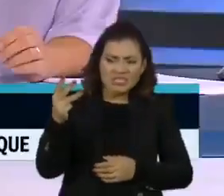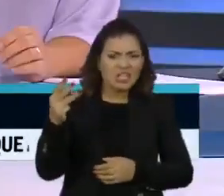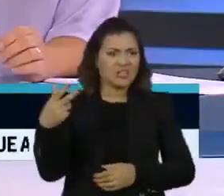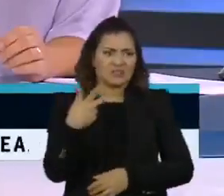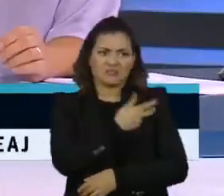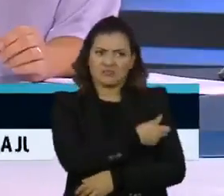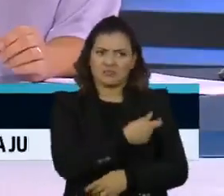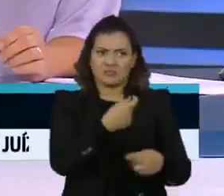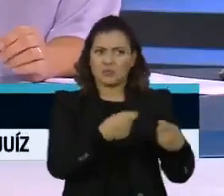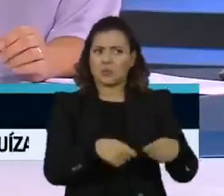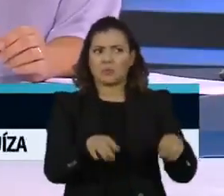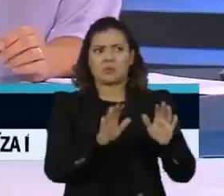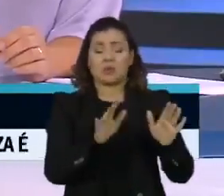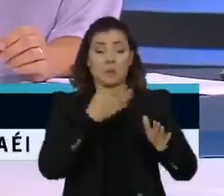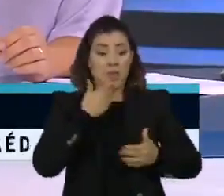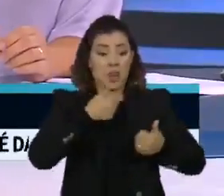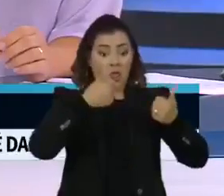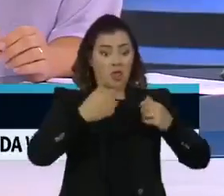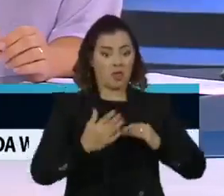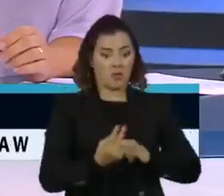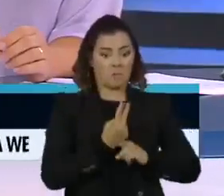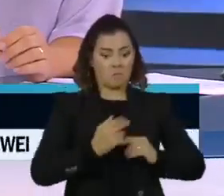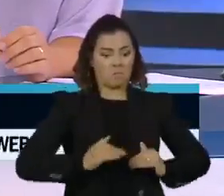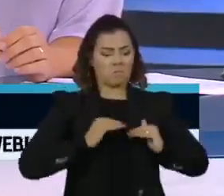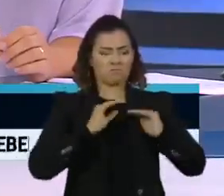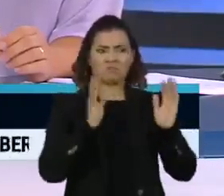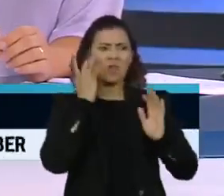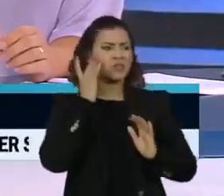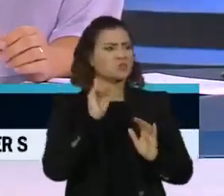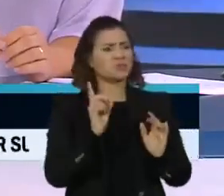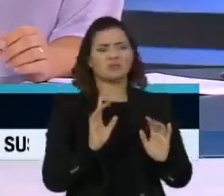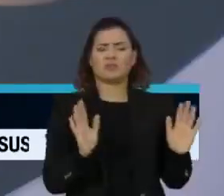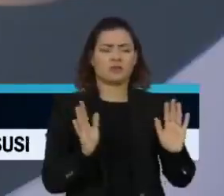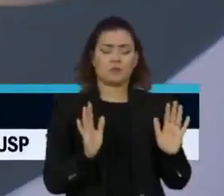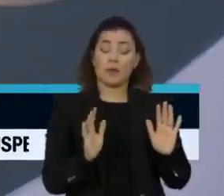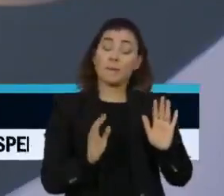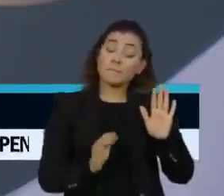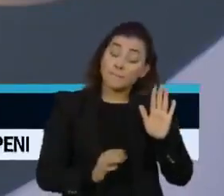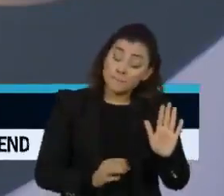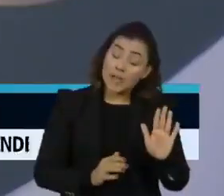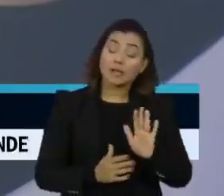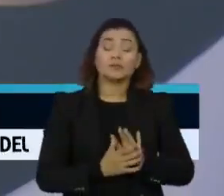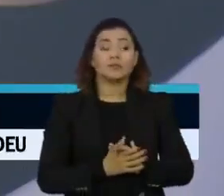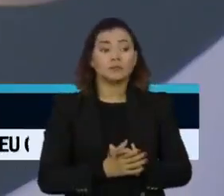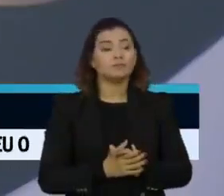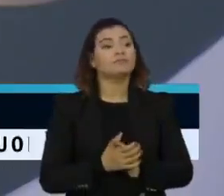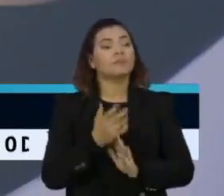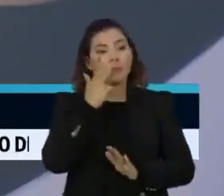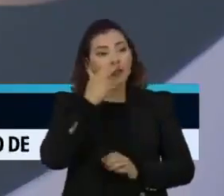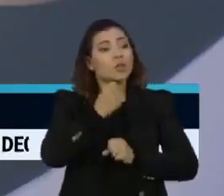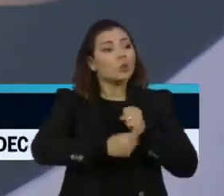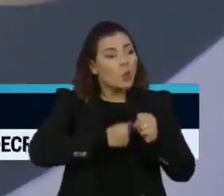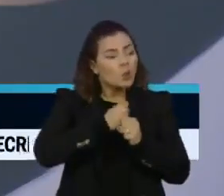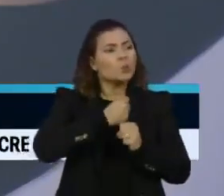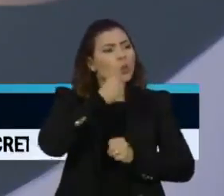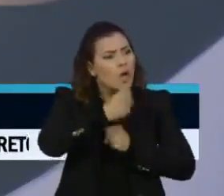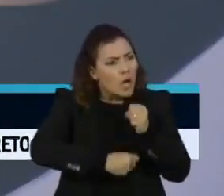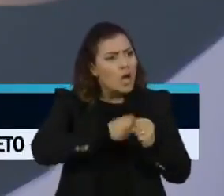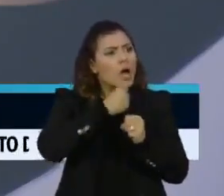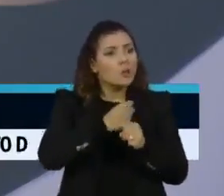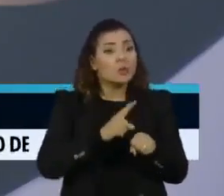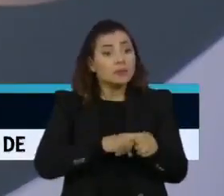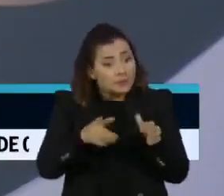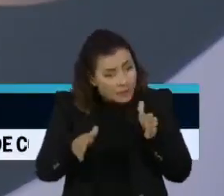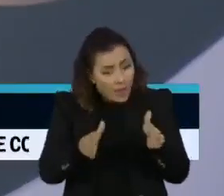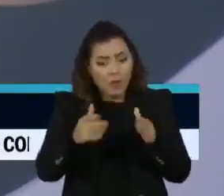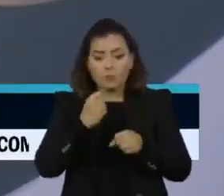dose vai resolver o vai melhorar a eficácia da Corona vaca eu diria que os reforços anuais os reforços de